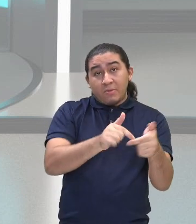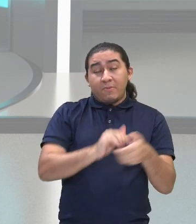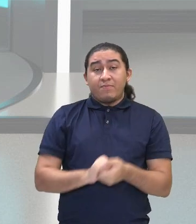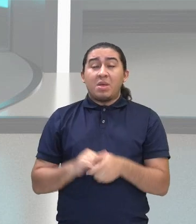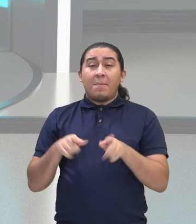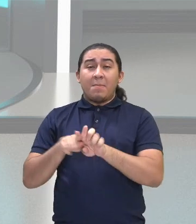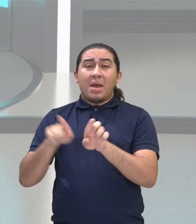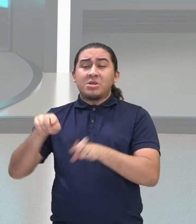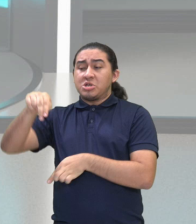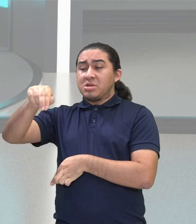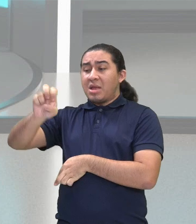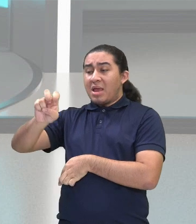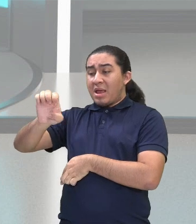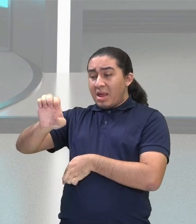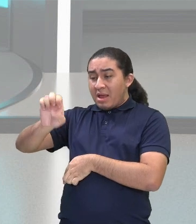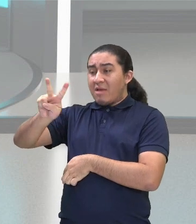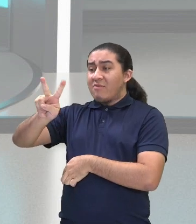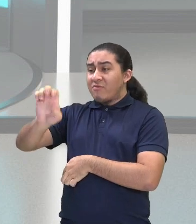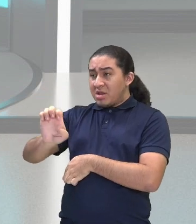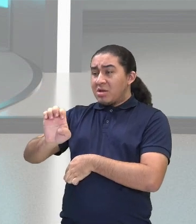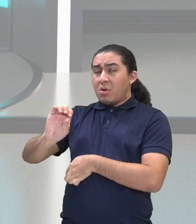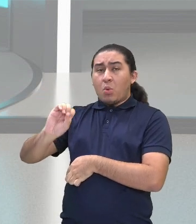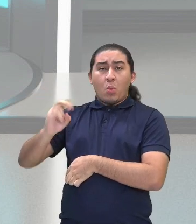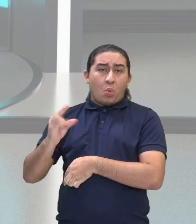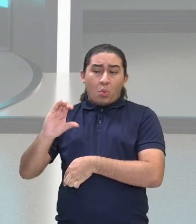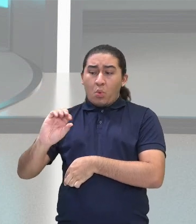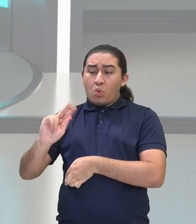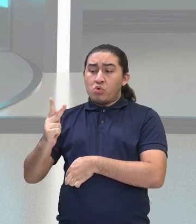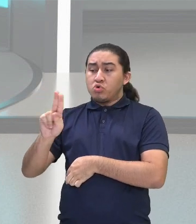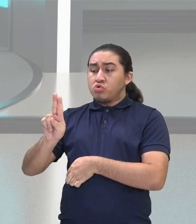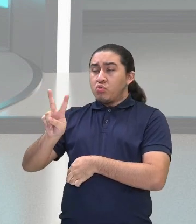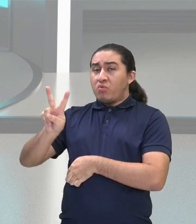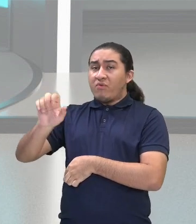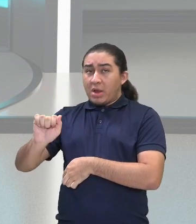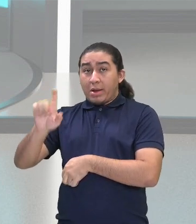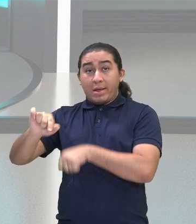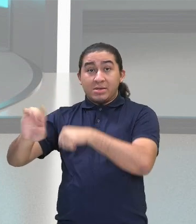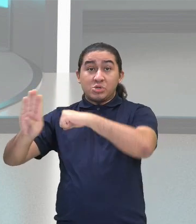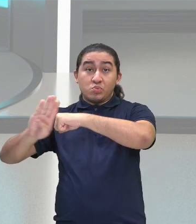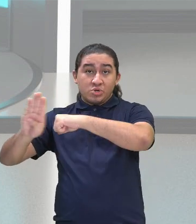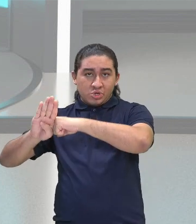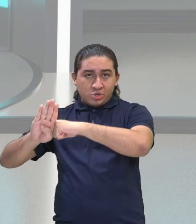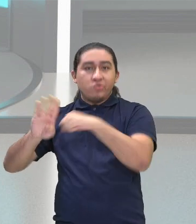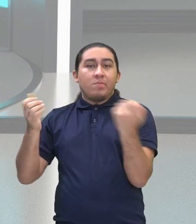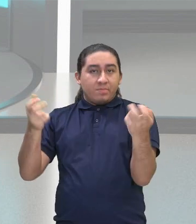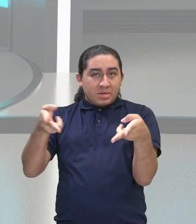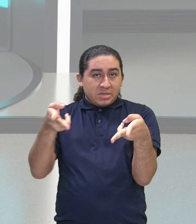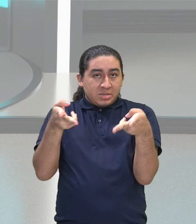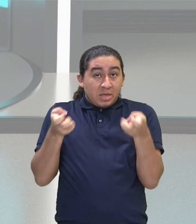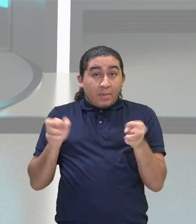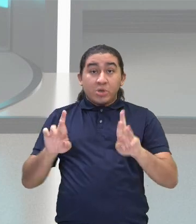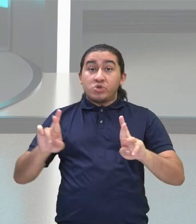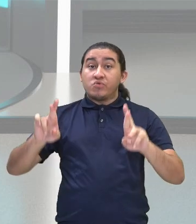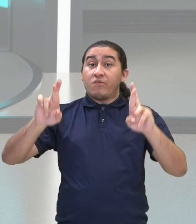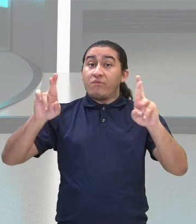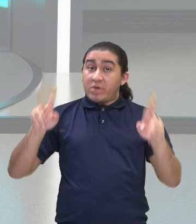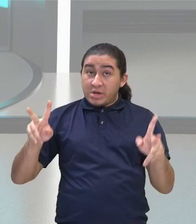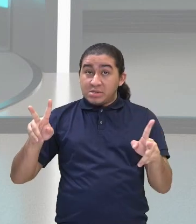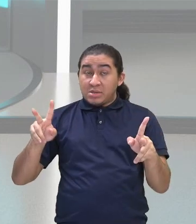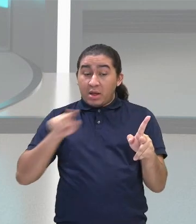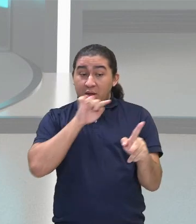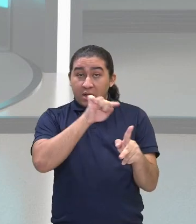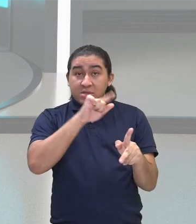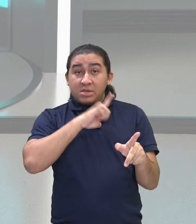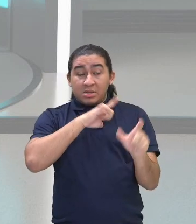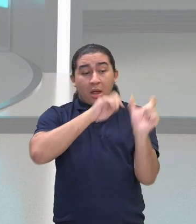a noite, não são verbos. Então, para destacar bem a diferença entre o substantivo e o